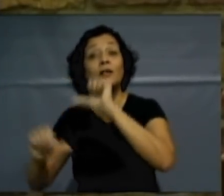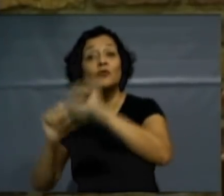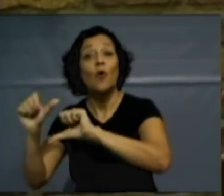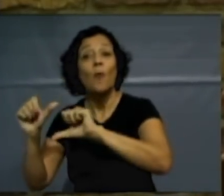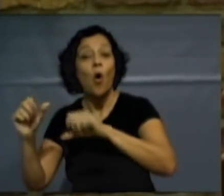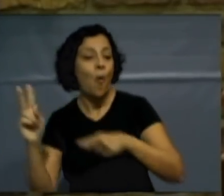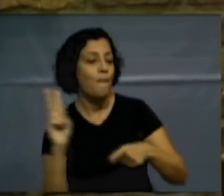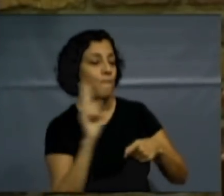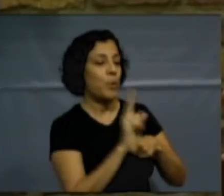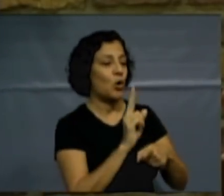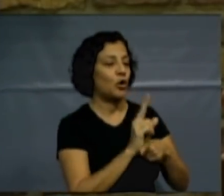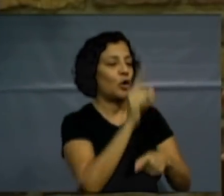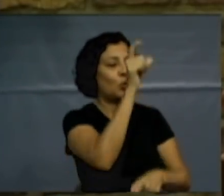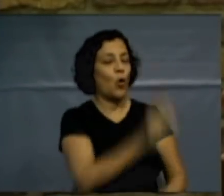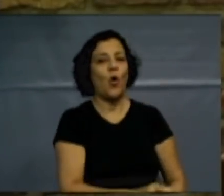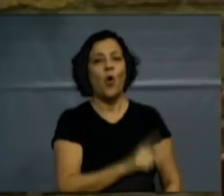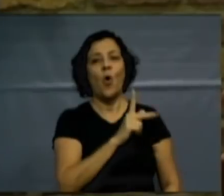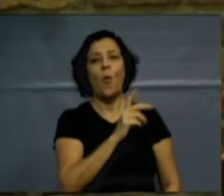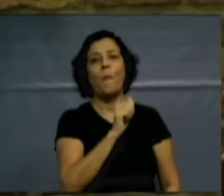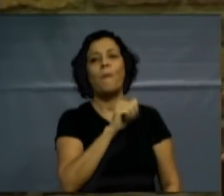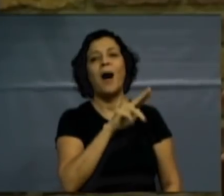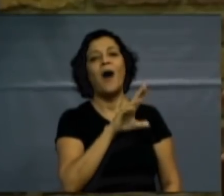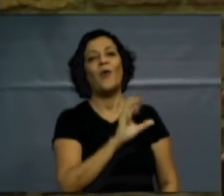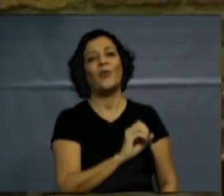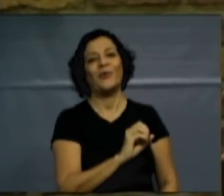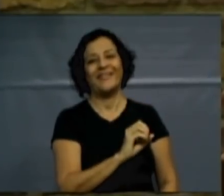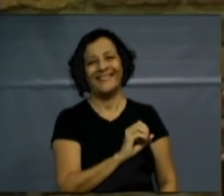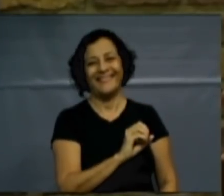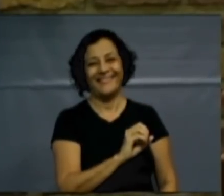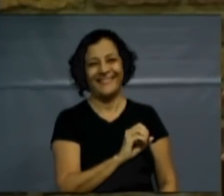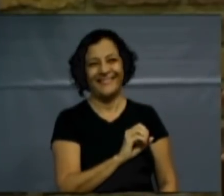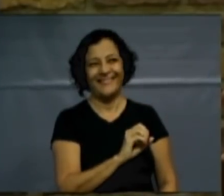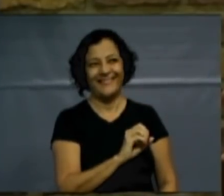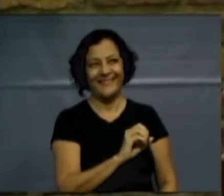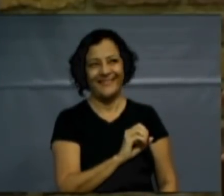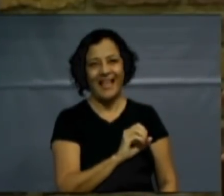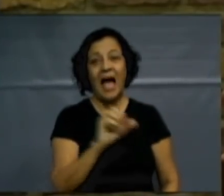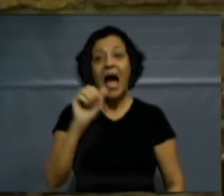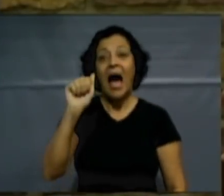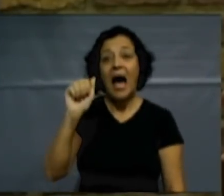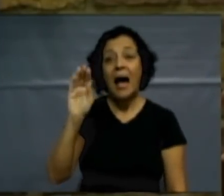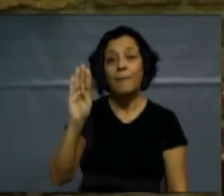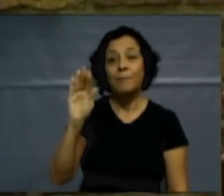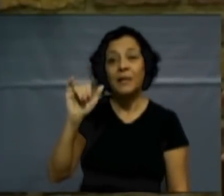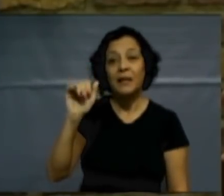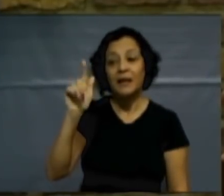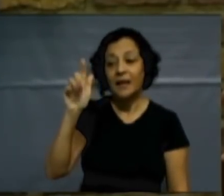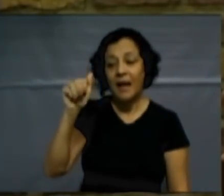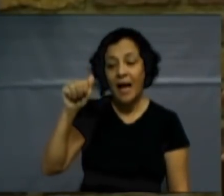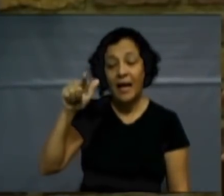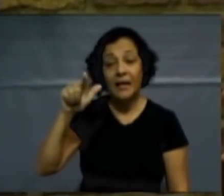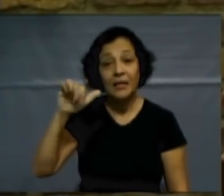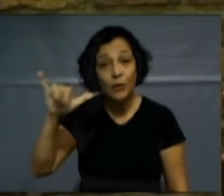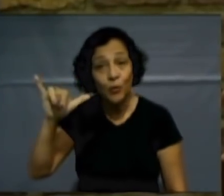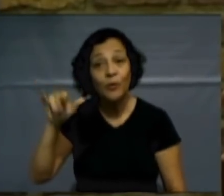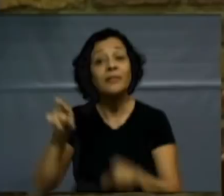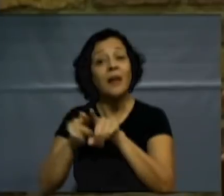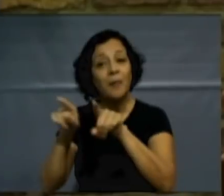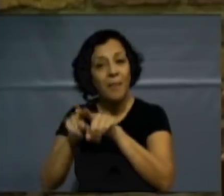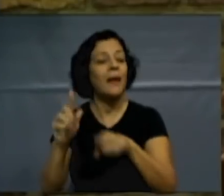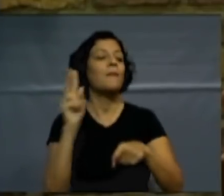Ele vai se tornar protetor de Paulo. A Abigail também, quando morre, vai virar protetora de Paulo. E a Abigail era irmã